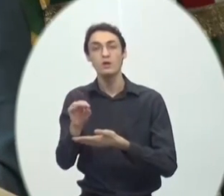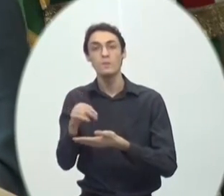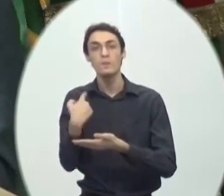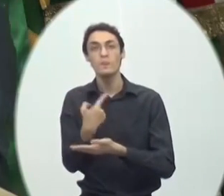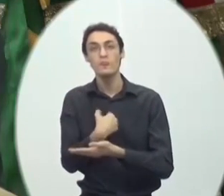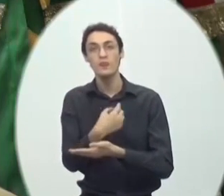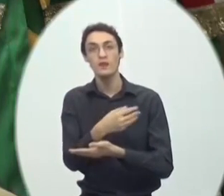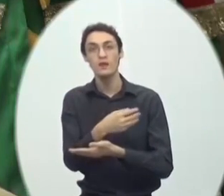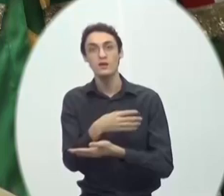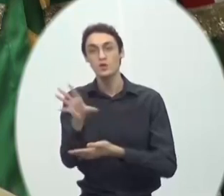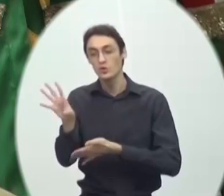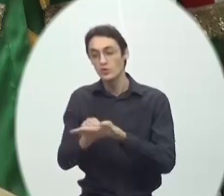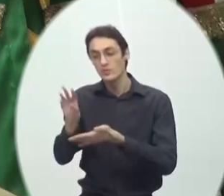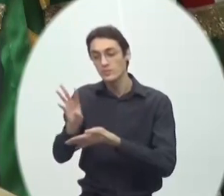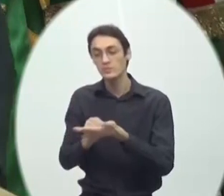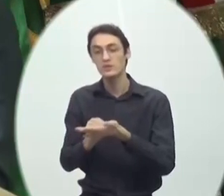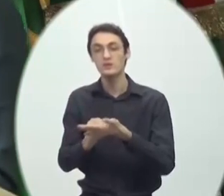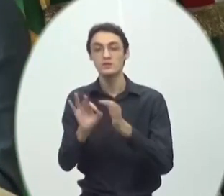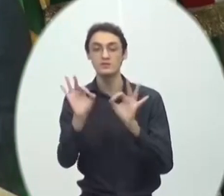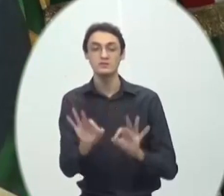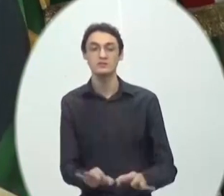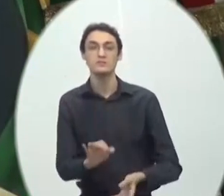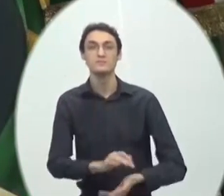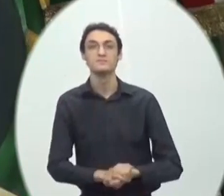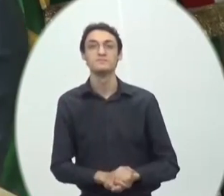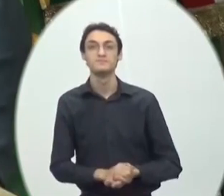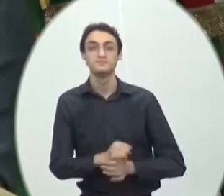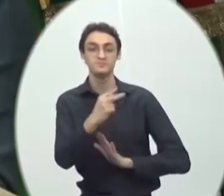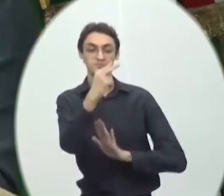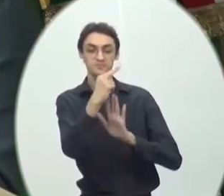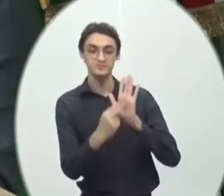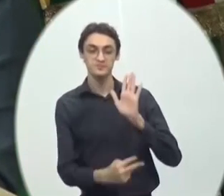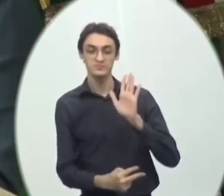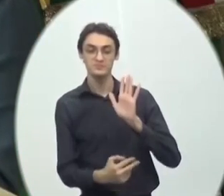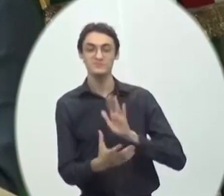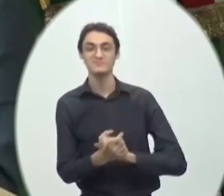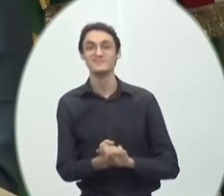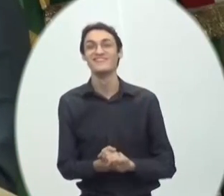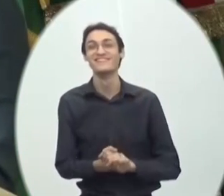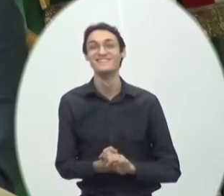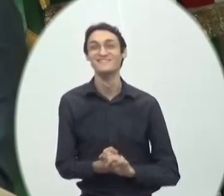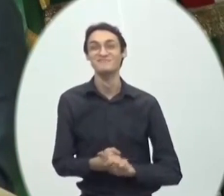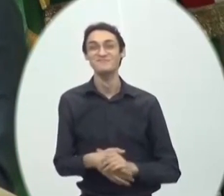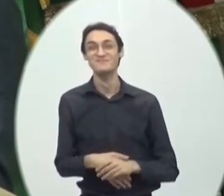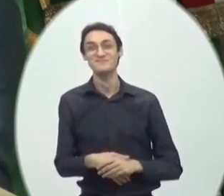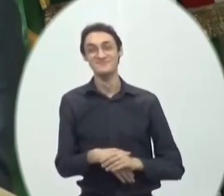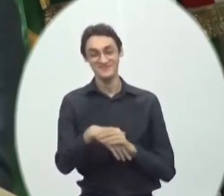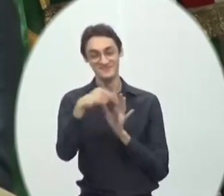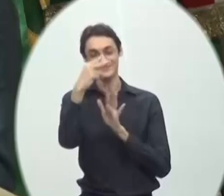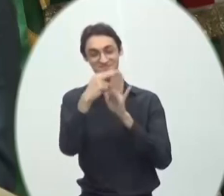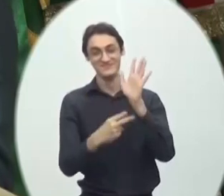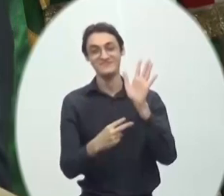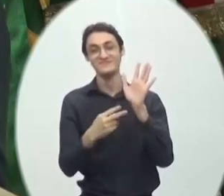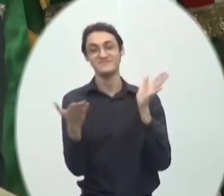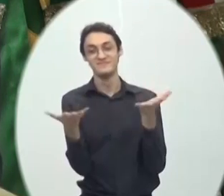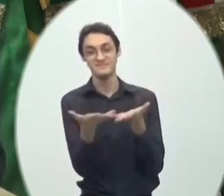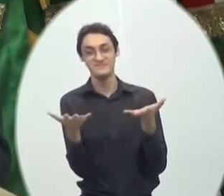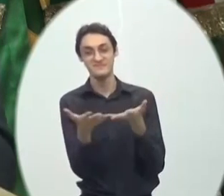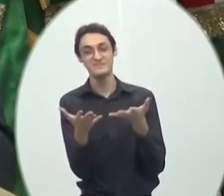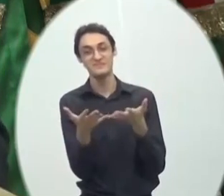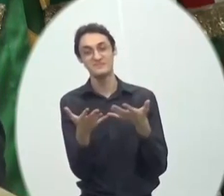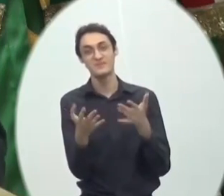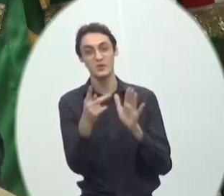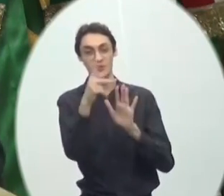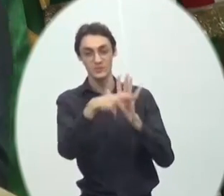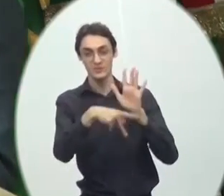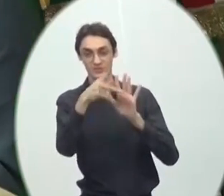copiou e que passou. Então eu não consigo entender isso. Vou ler na íntegra esse projeto de Pomerode e na íntegra é o meu projeto.